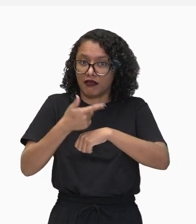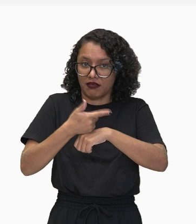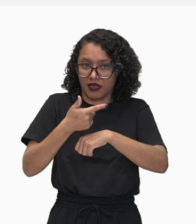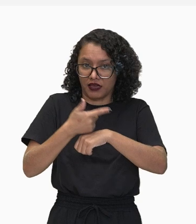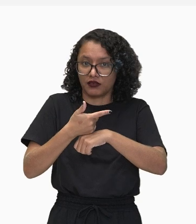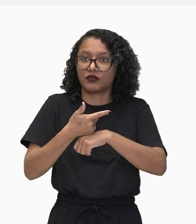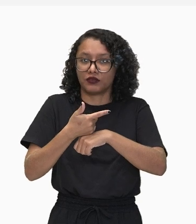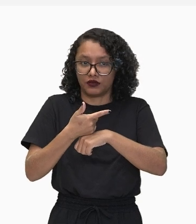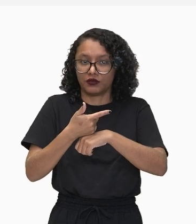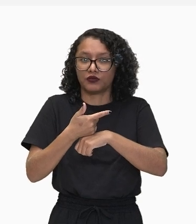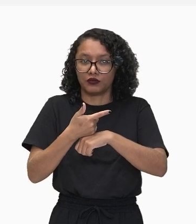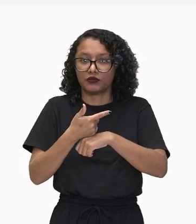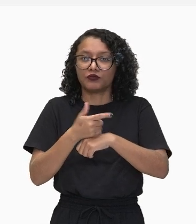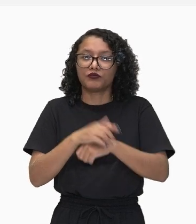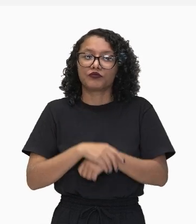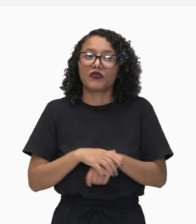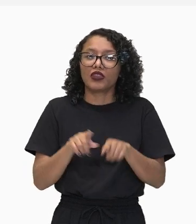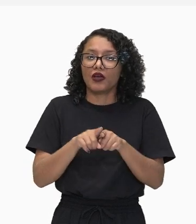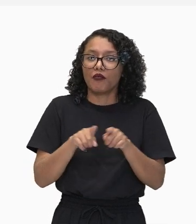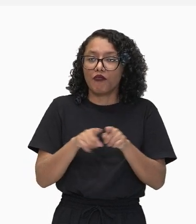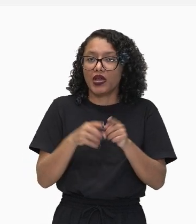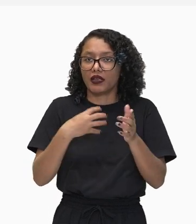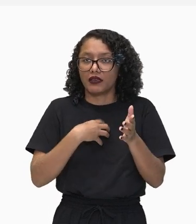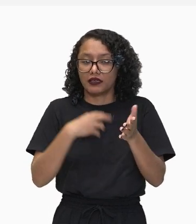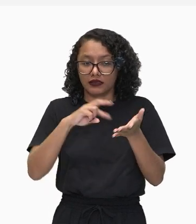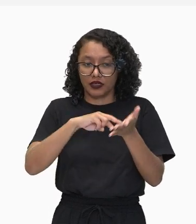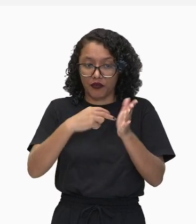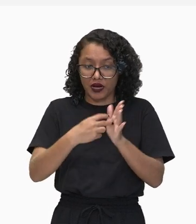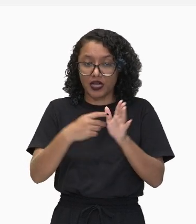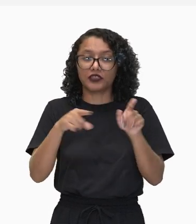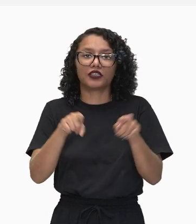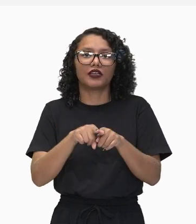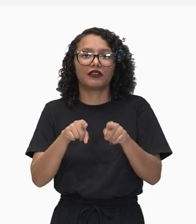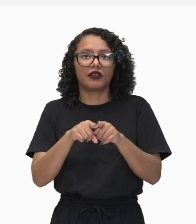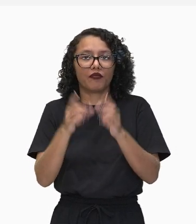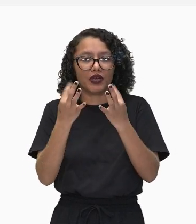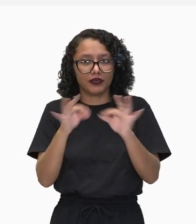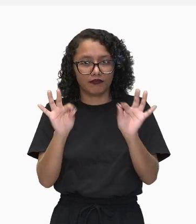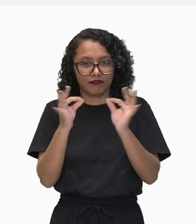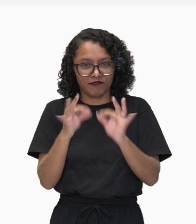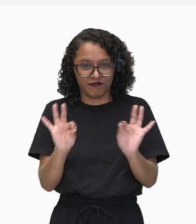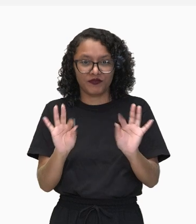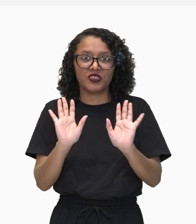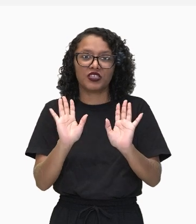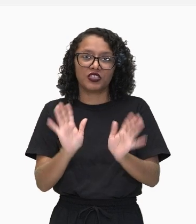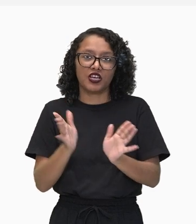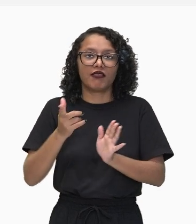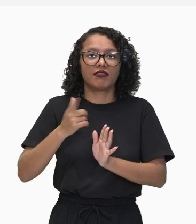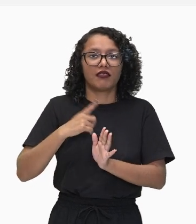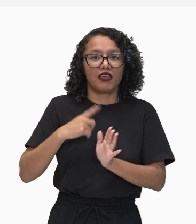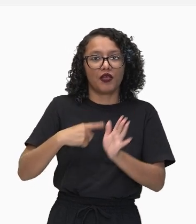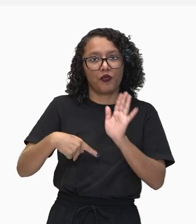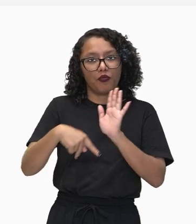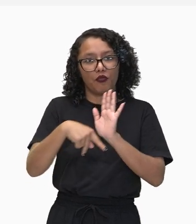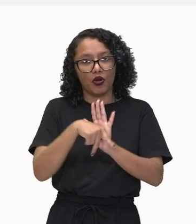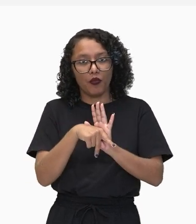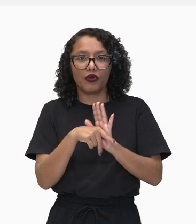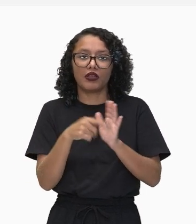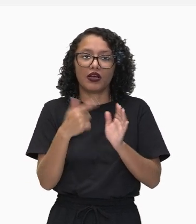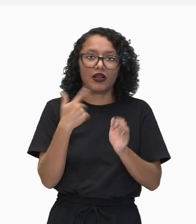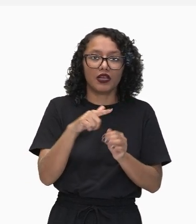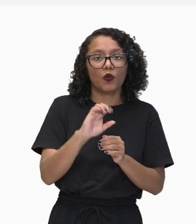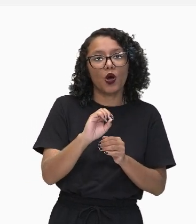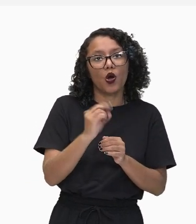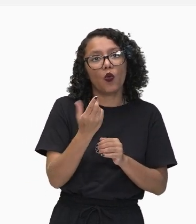palavra semântica, no sentido e na sintaxe, né, preexistentes na mesma língua e outra. Qualquer palavra